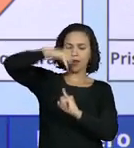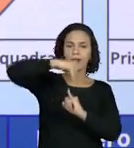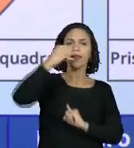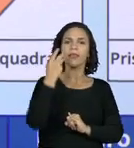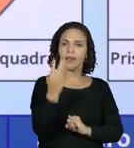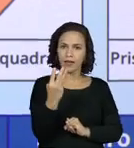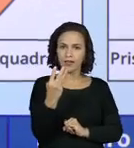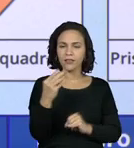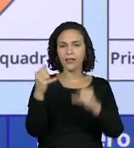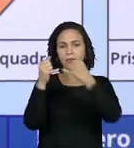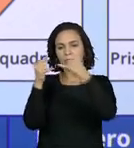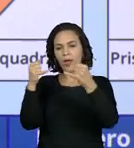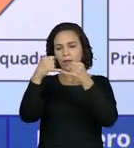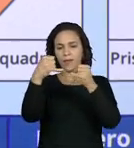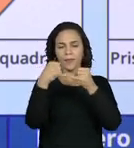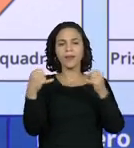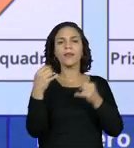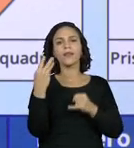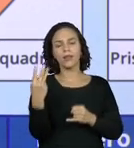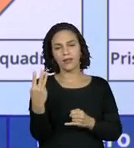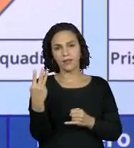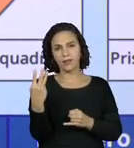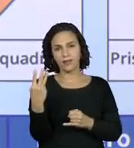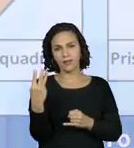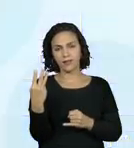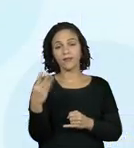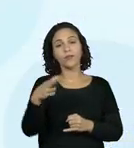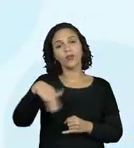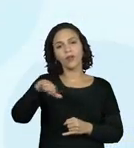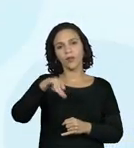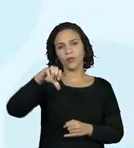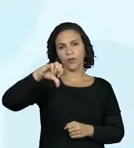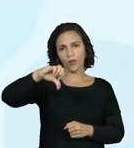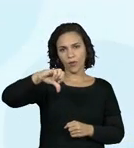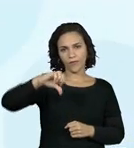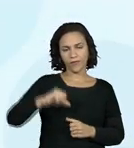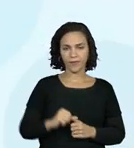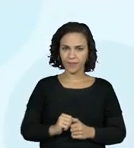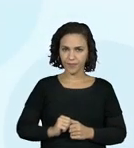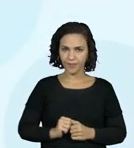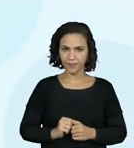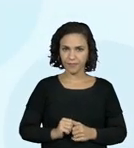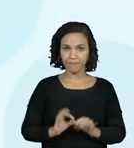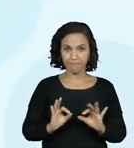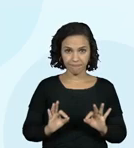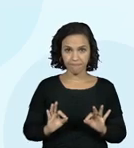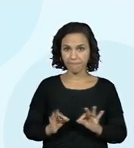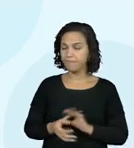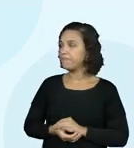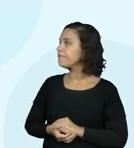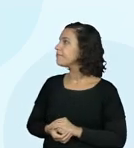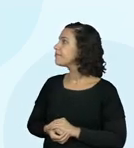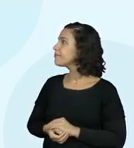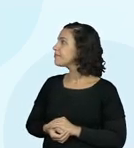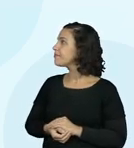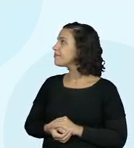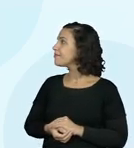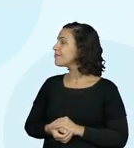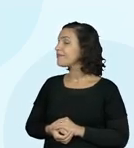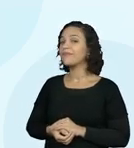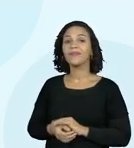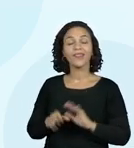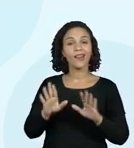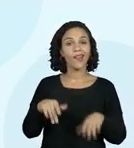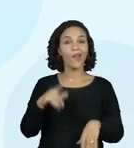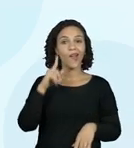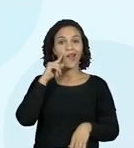aqui. 3 mais 3 mais 3, eu tenho 9. Beleza? Agora, turma, olha a curiosidade aqui